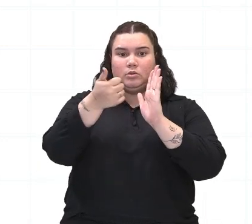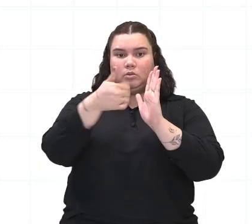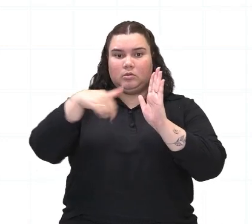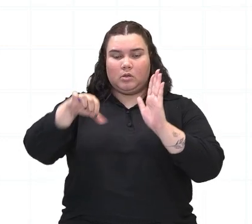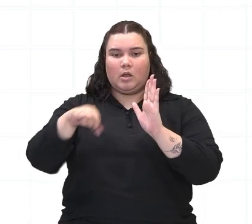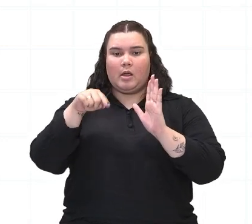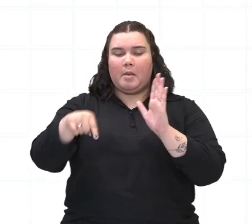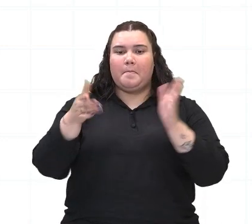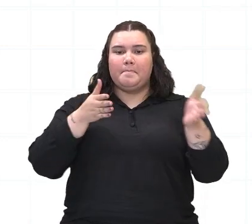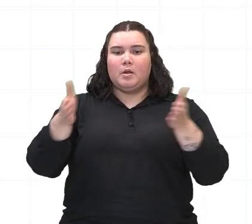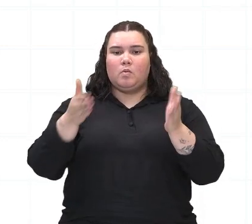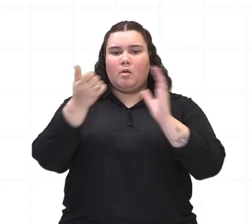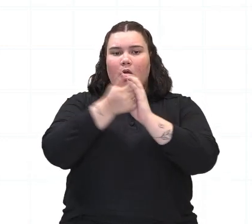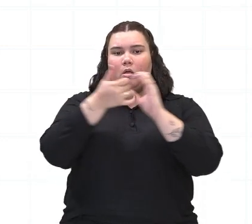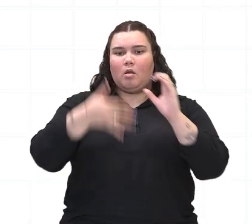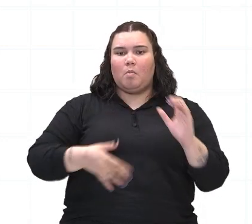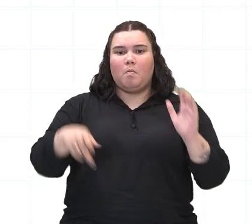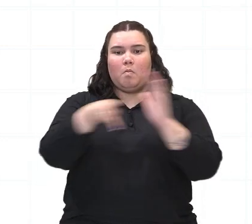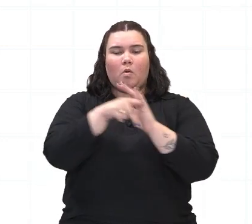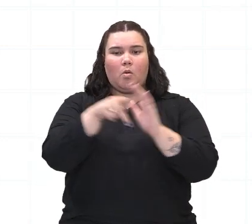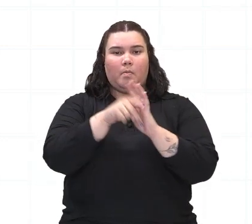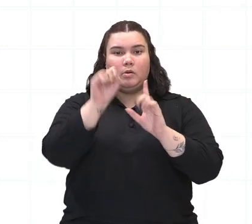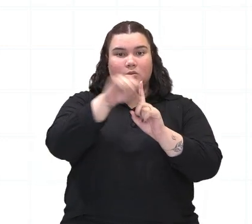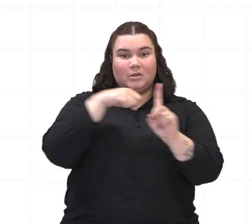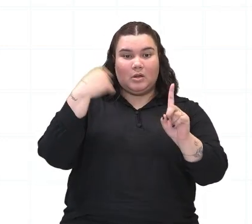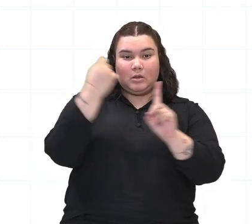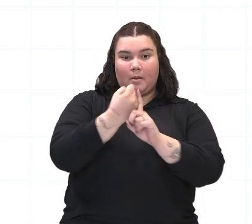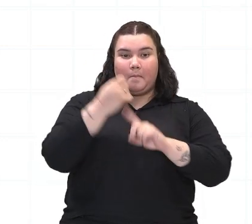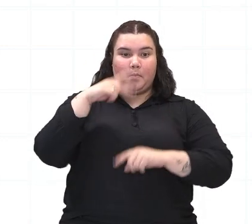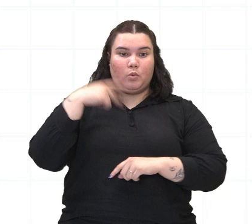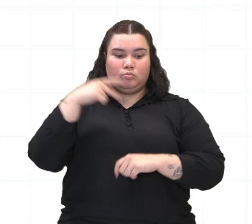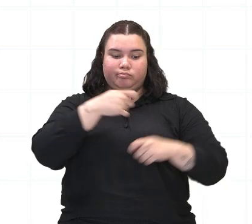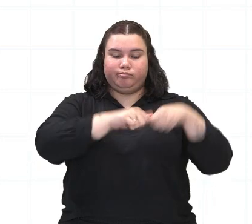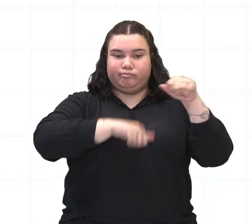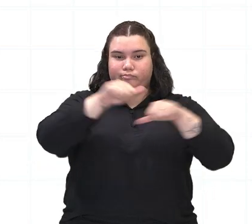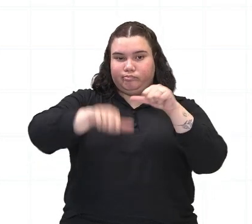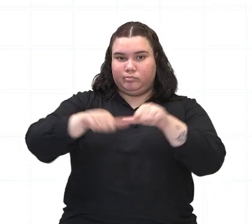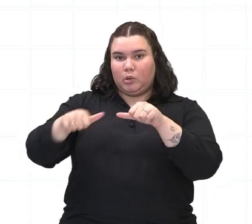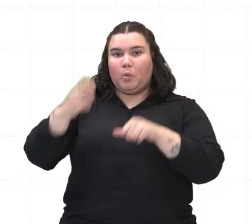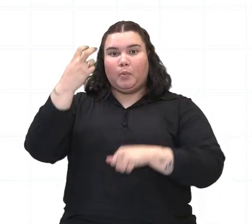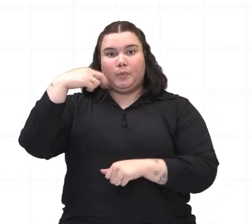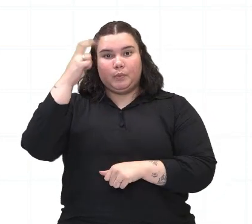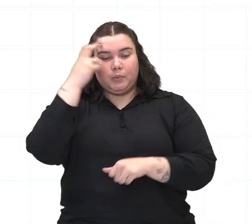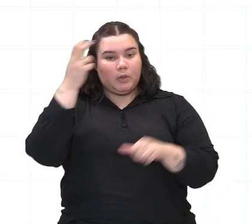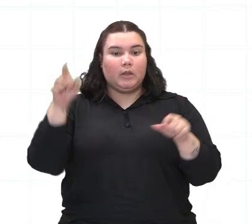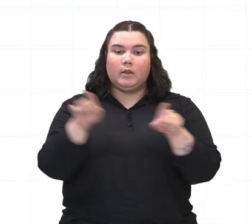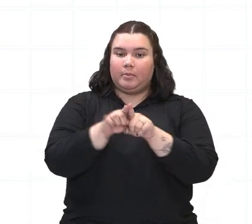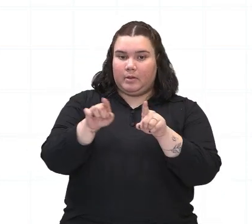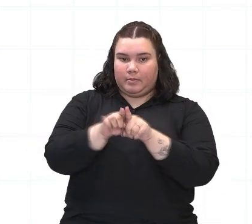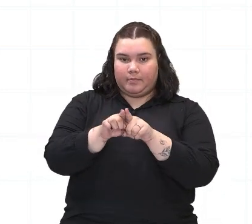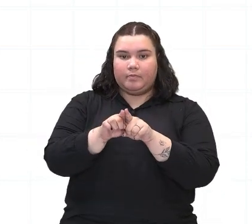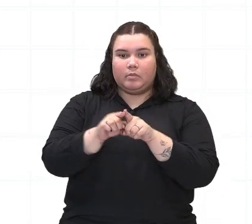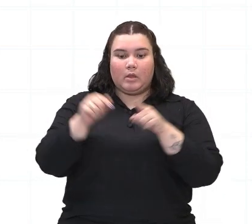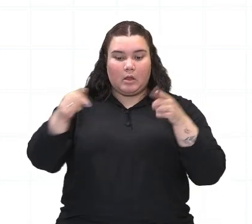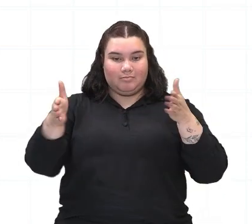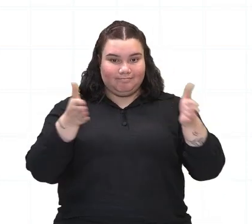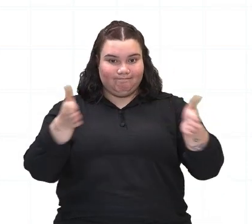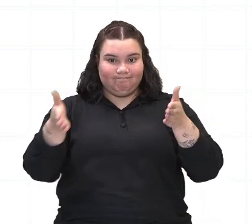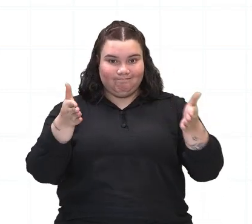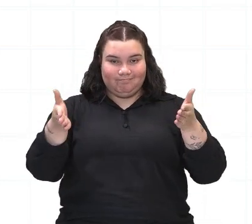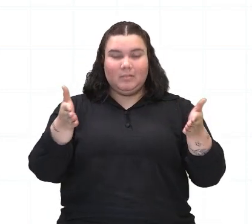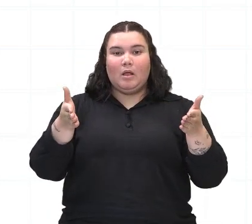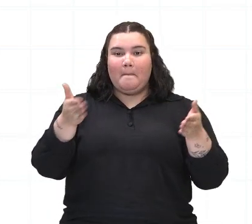caracterizada por transformações sociopolíticas e culturais nesse período o mundo